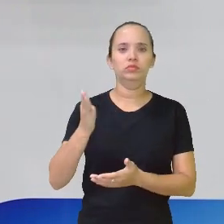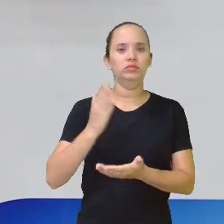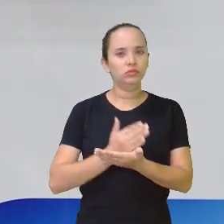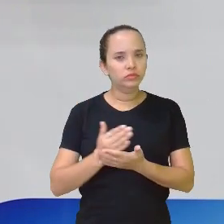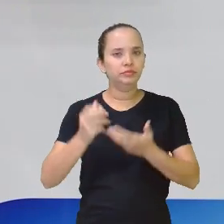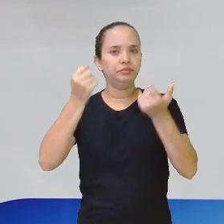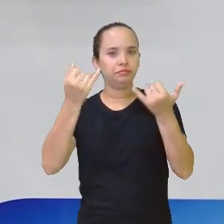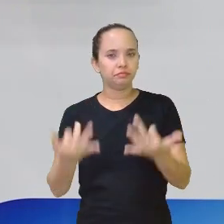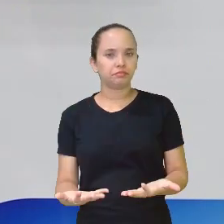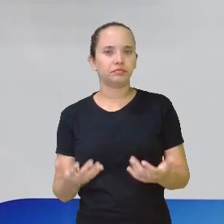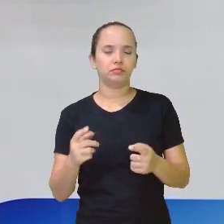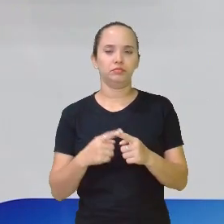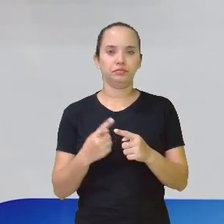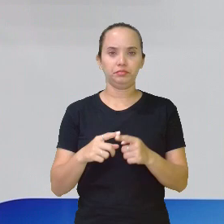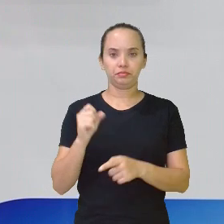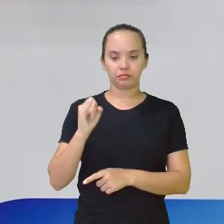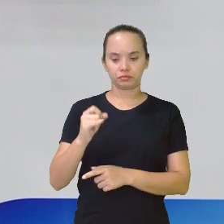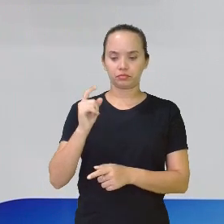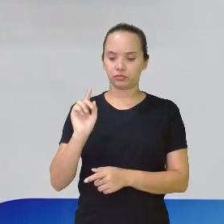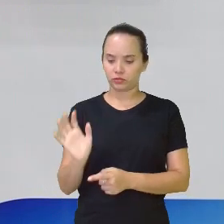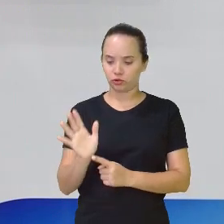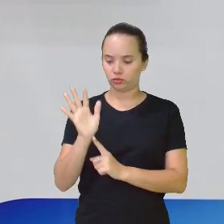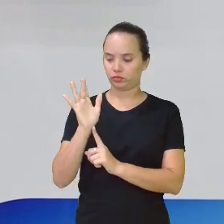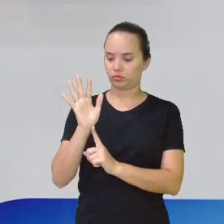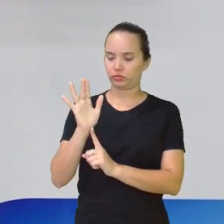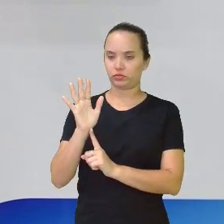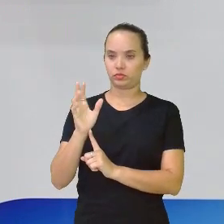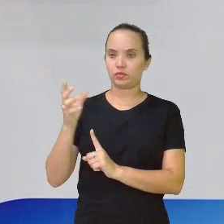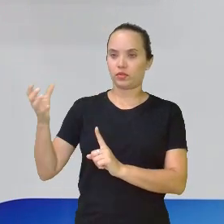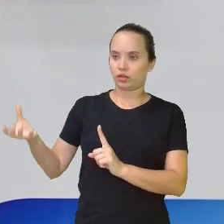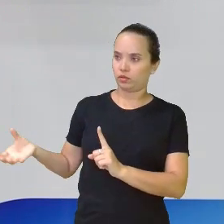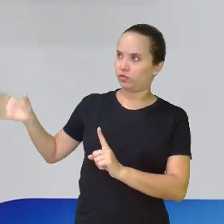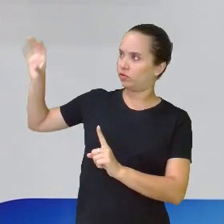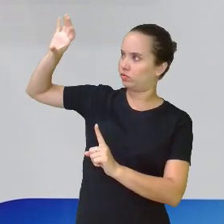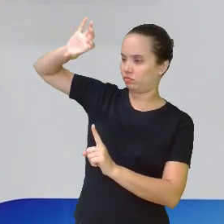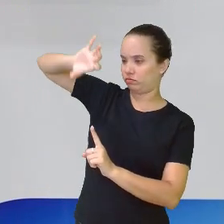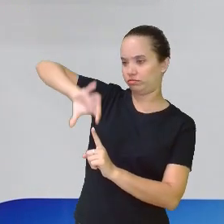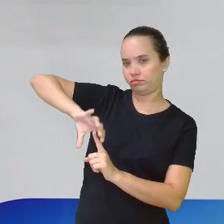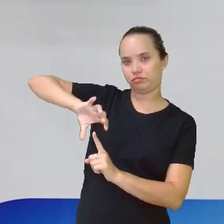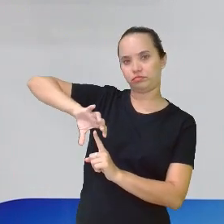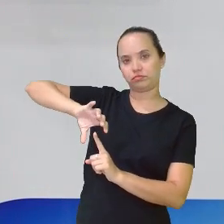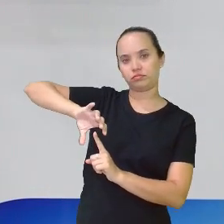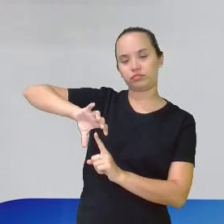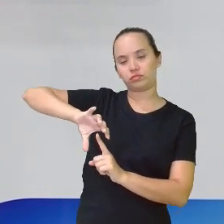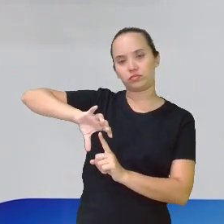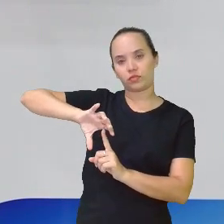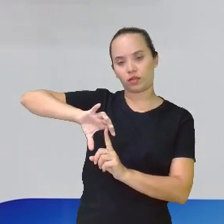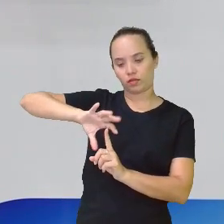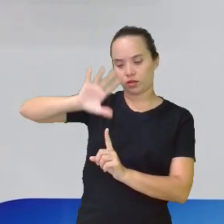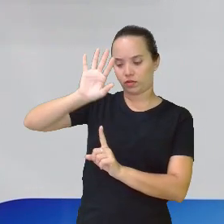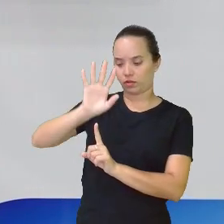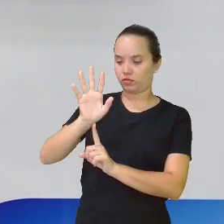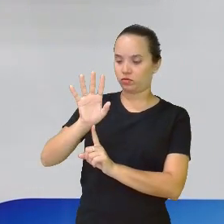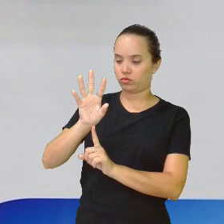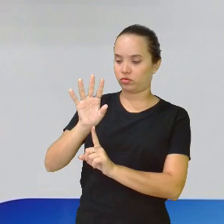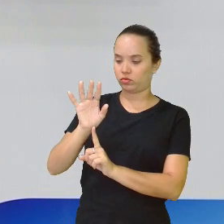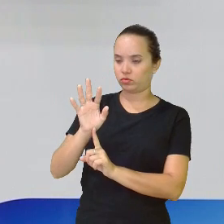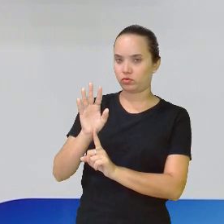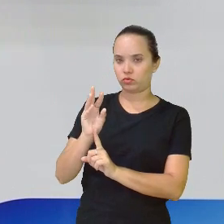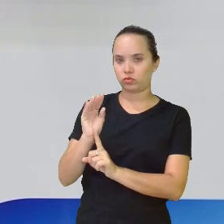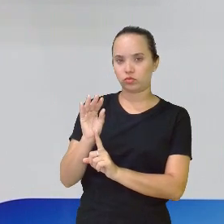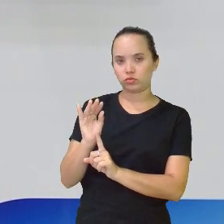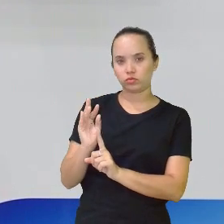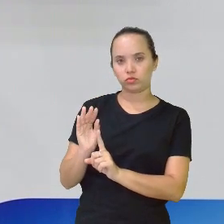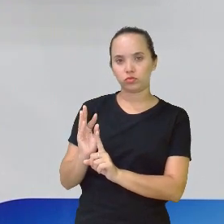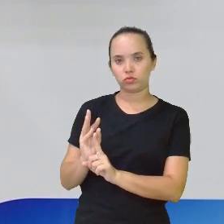vocês que se eu colocar a vela aqui, acender ela e colocar um copo em cima, vai passar um pouquinho tempo e